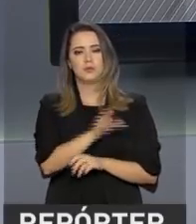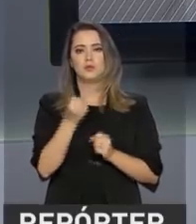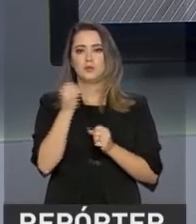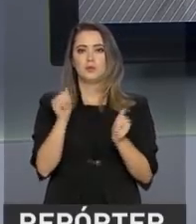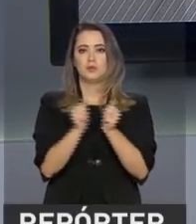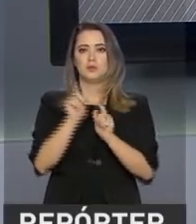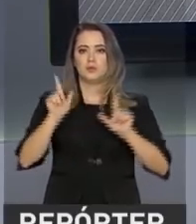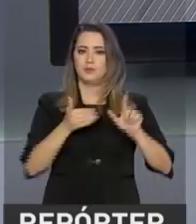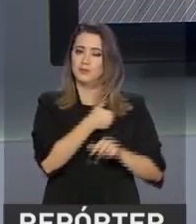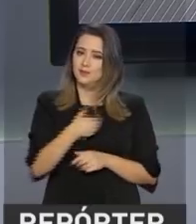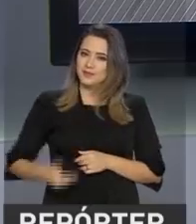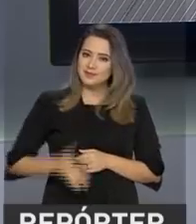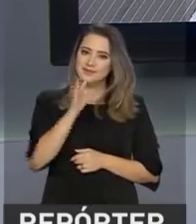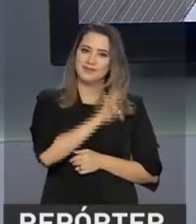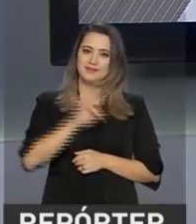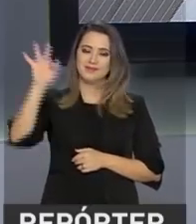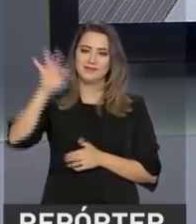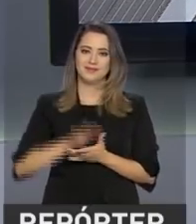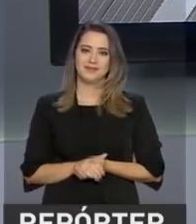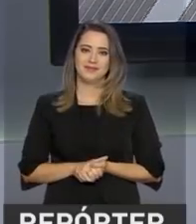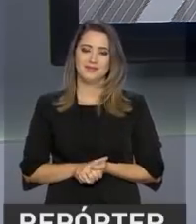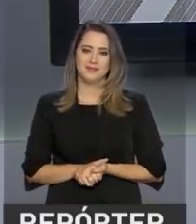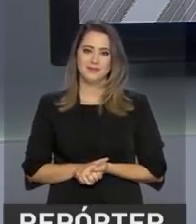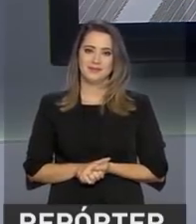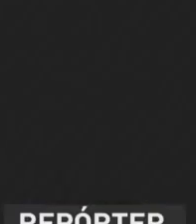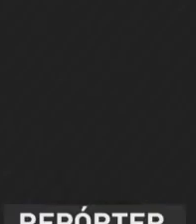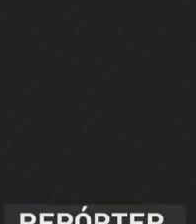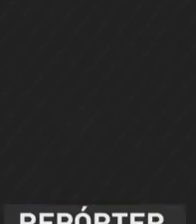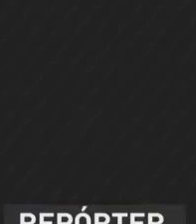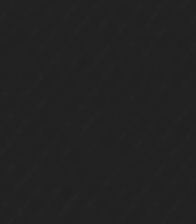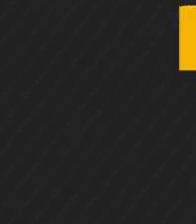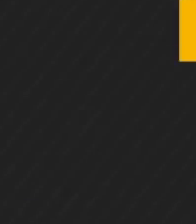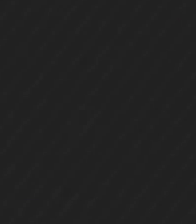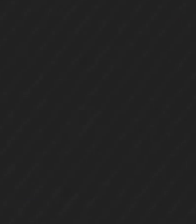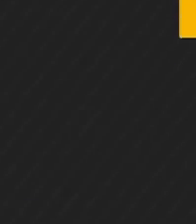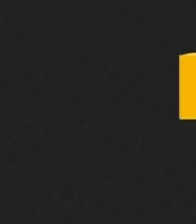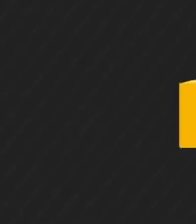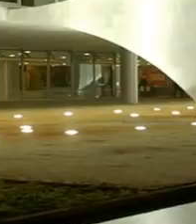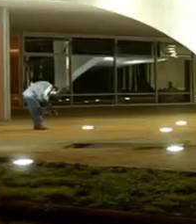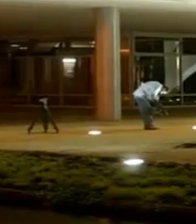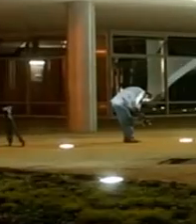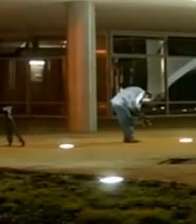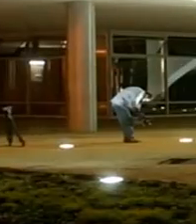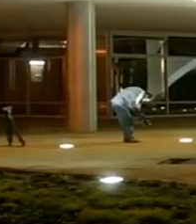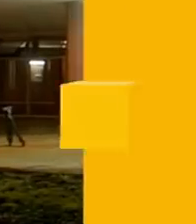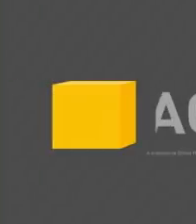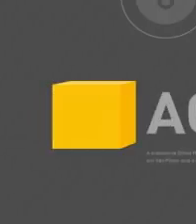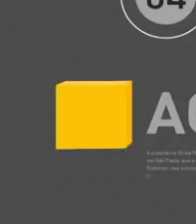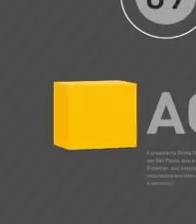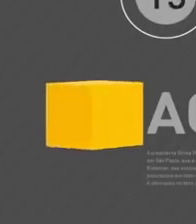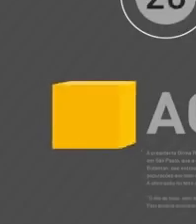e continue com a gente na NBR, a TV do Governo Federal.